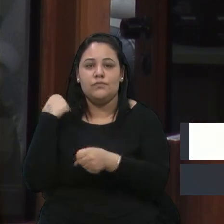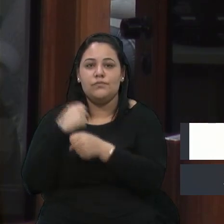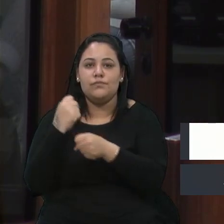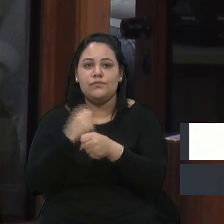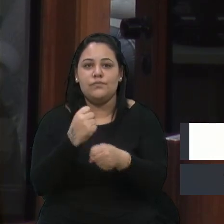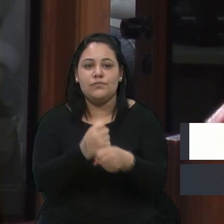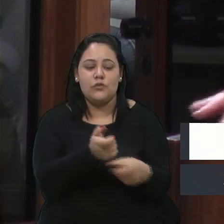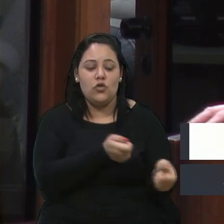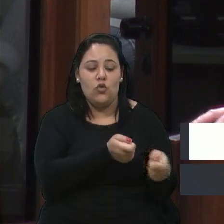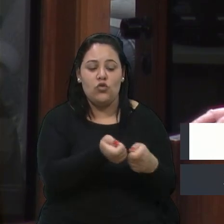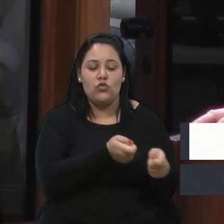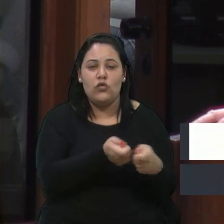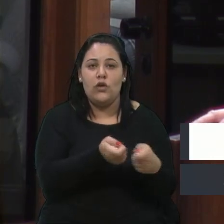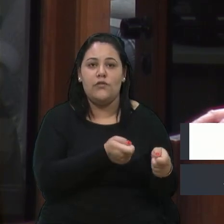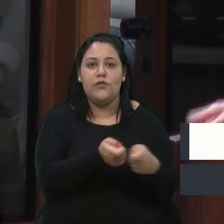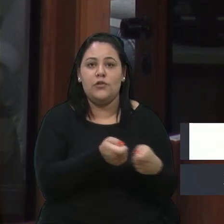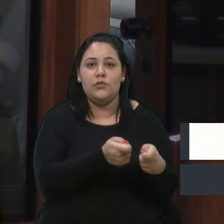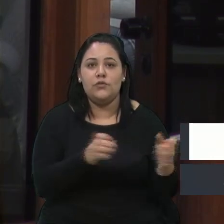serviço funerário em Caxias do Sul.